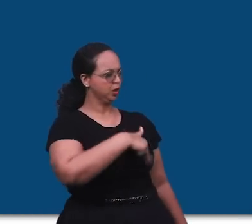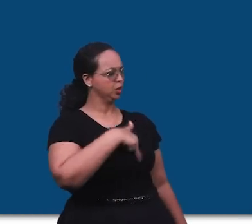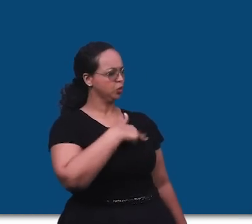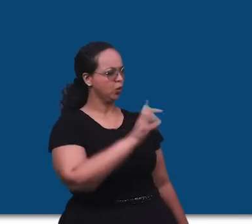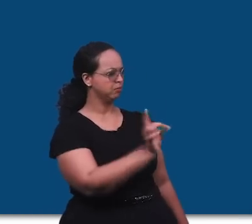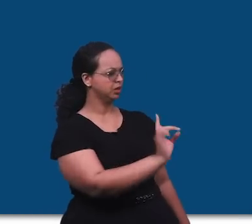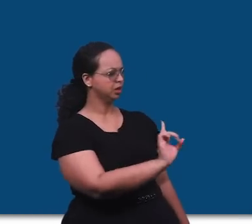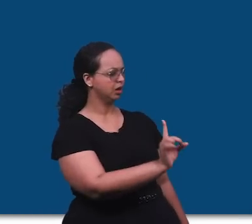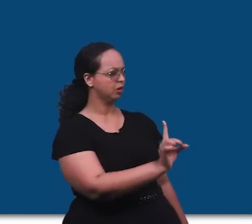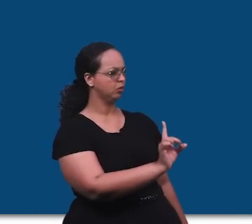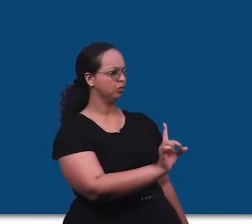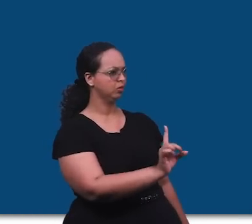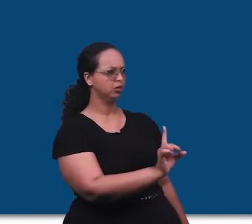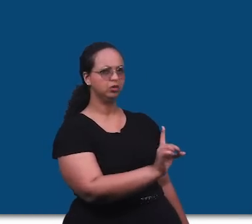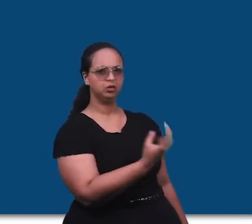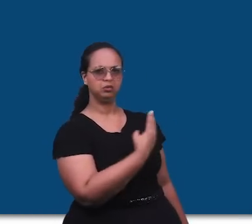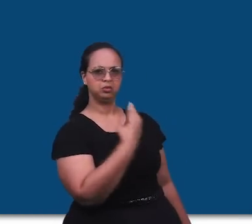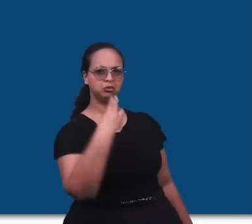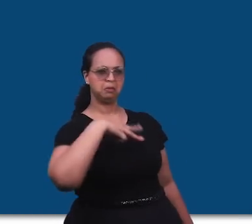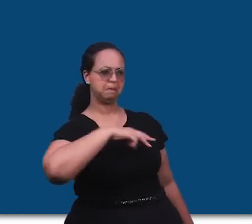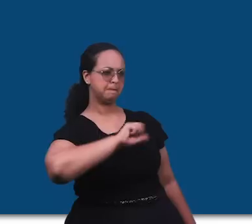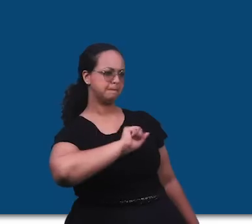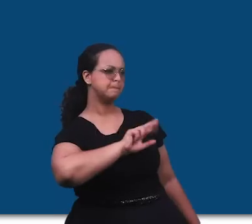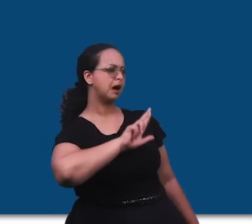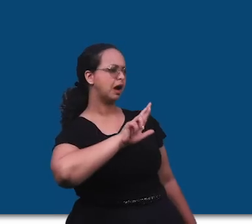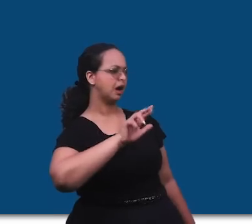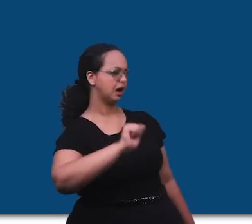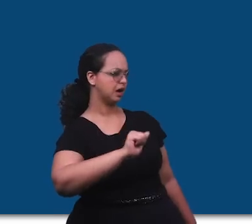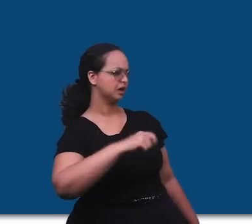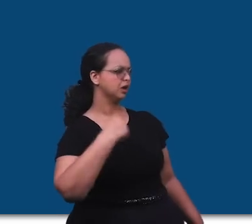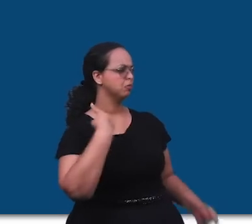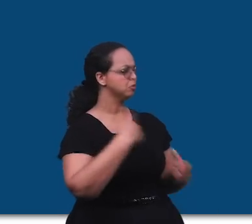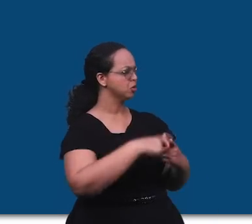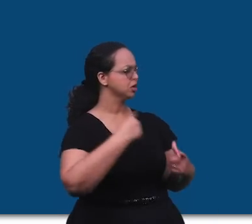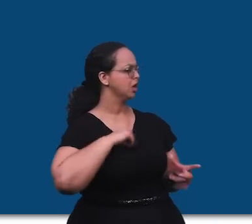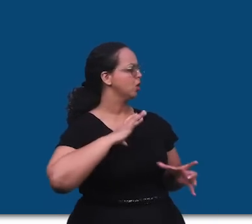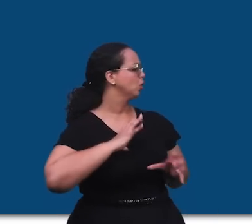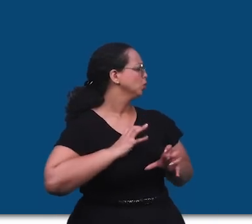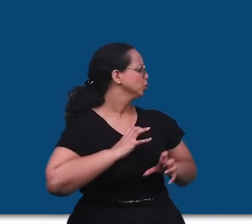Noemi, chamai-me Mara, porque grande